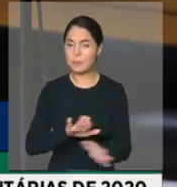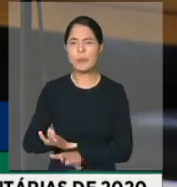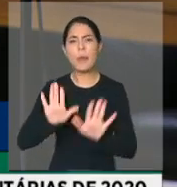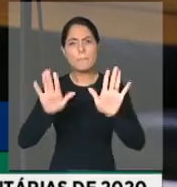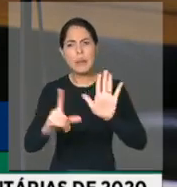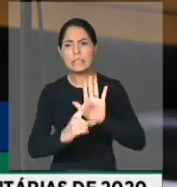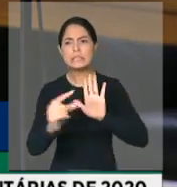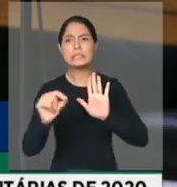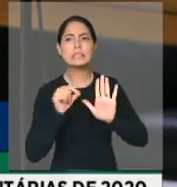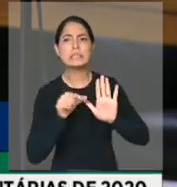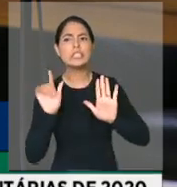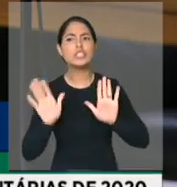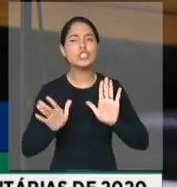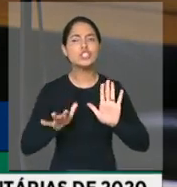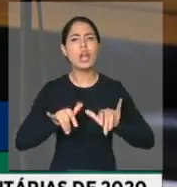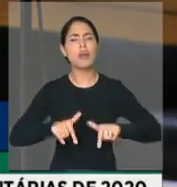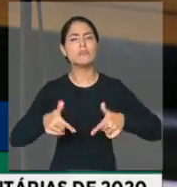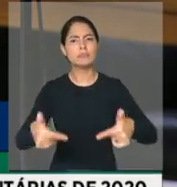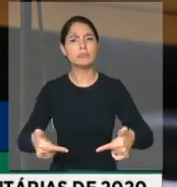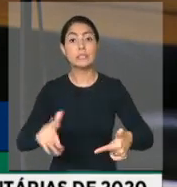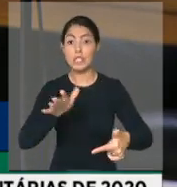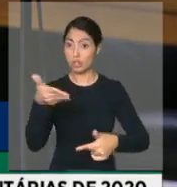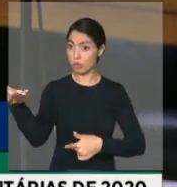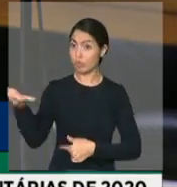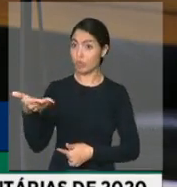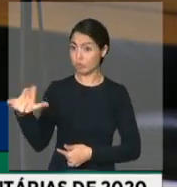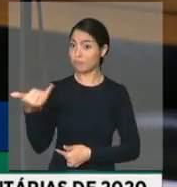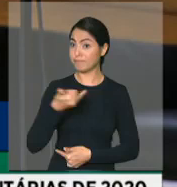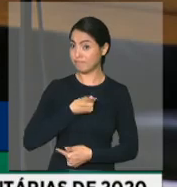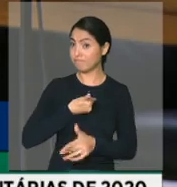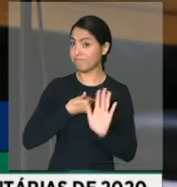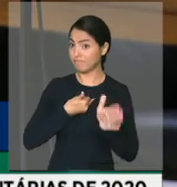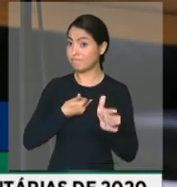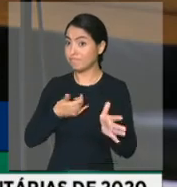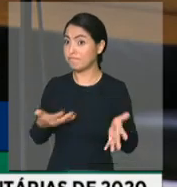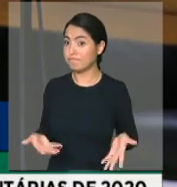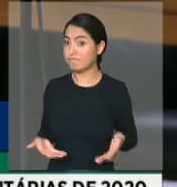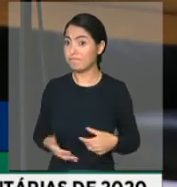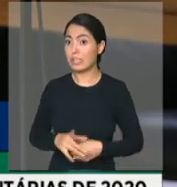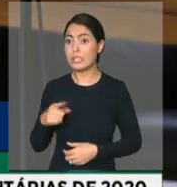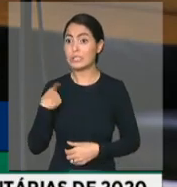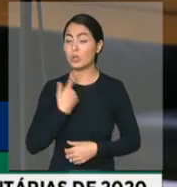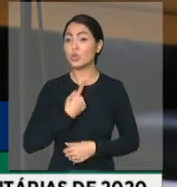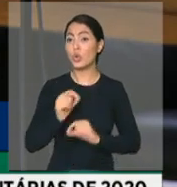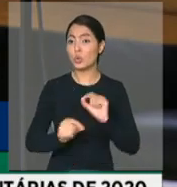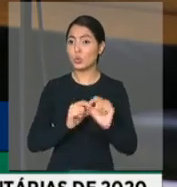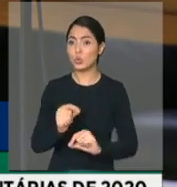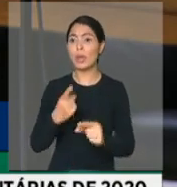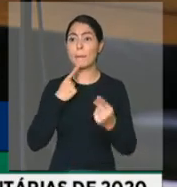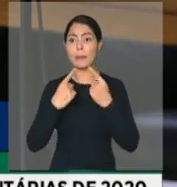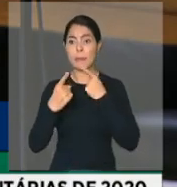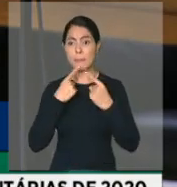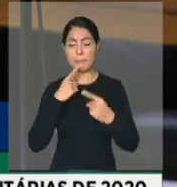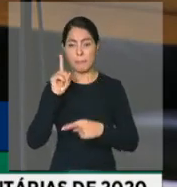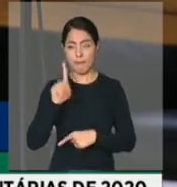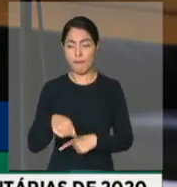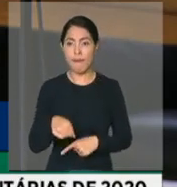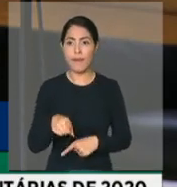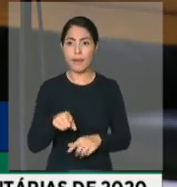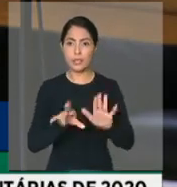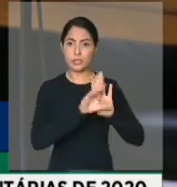parecer, porque fui à mesa e o senhor gentilmente me falou, a nossa crítica é regimental, nunca